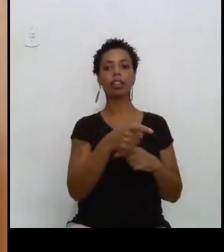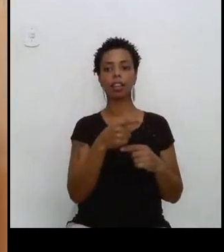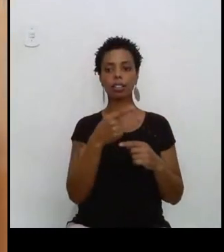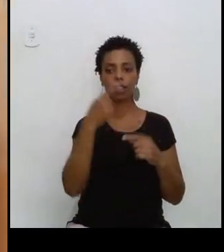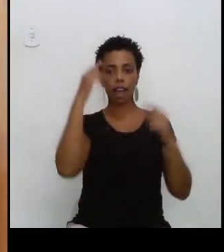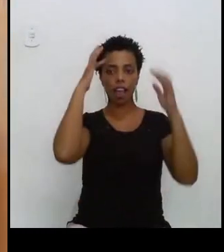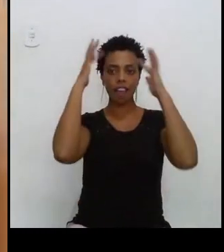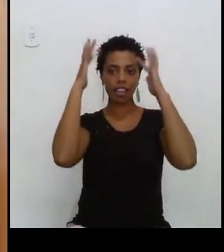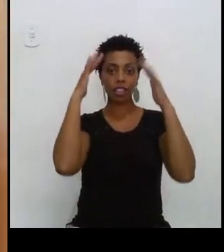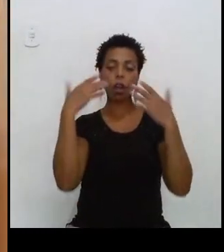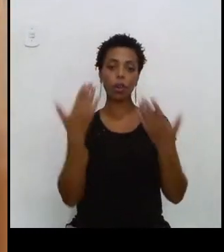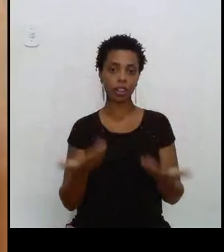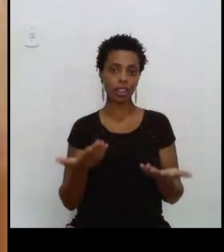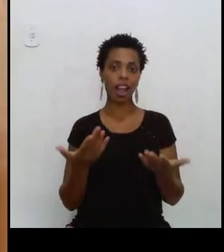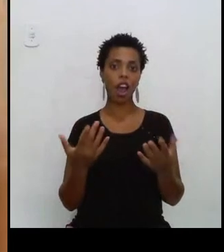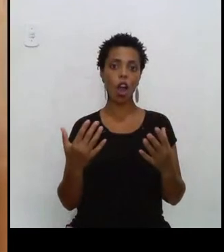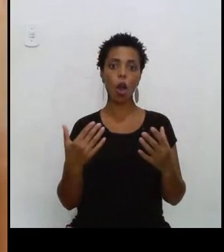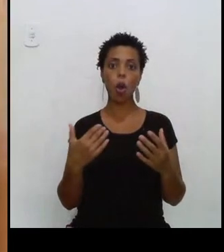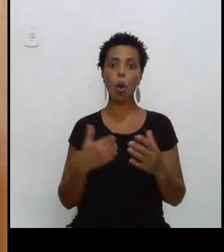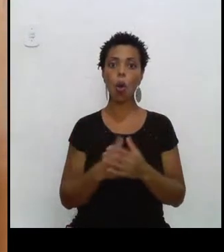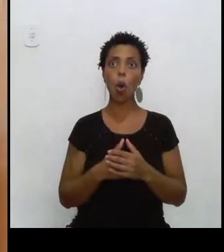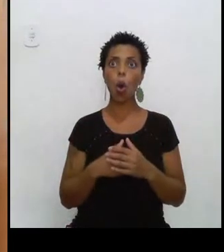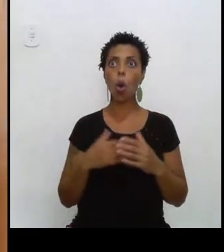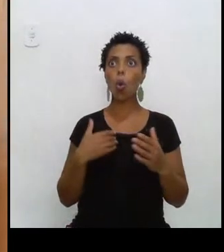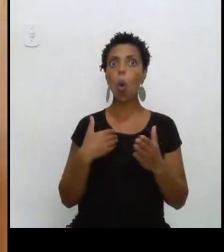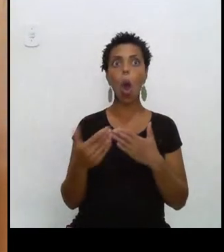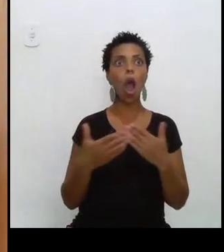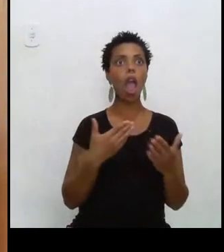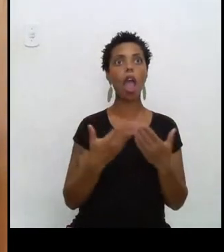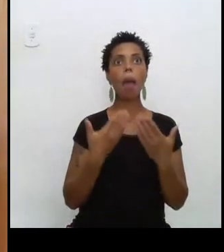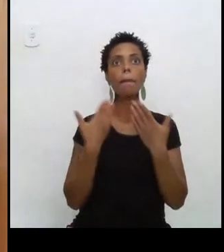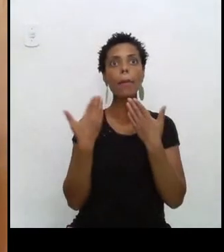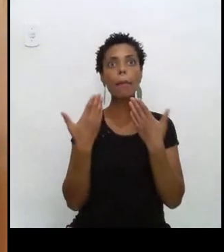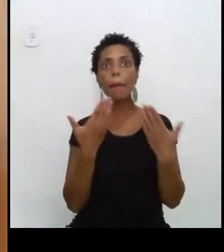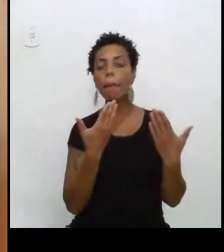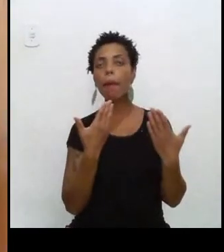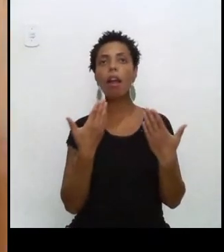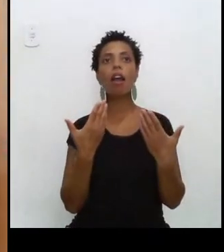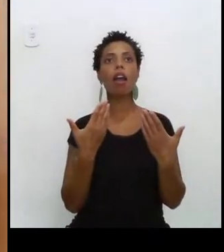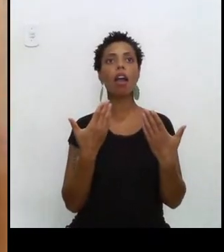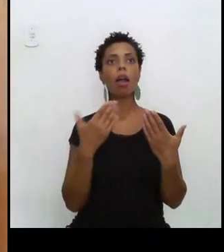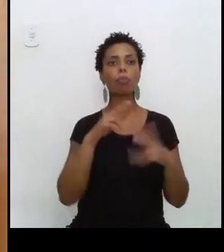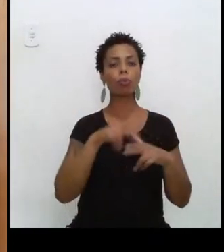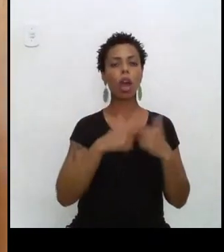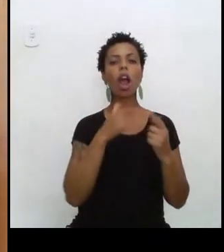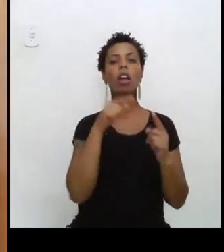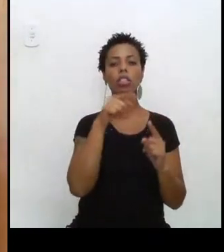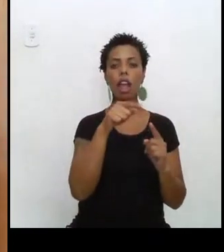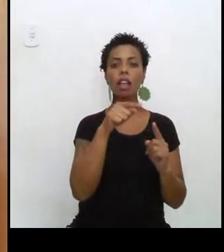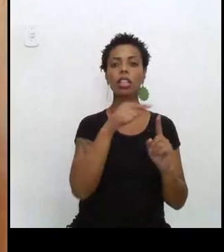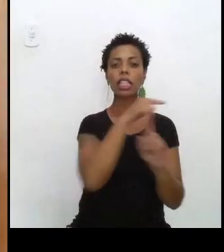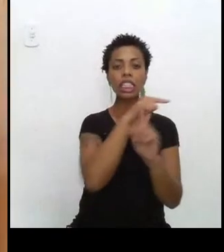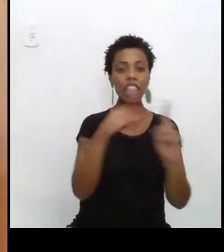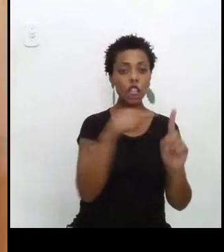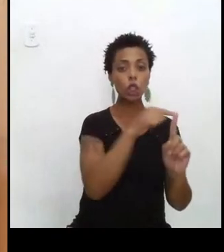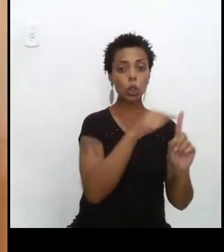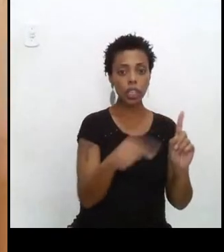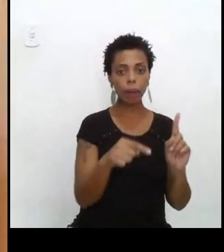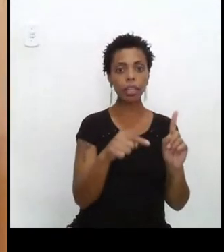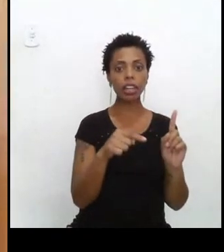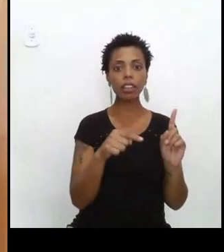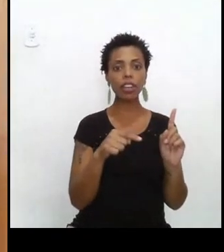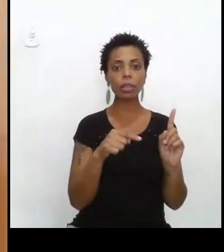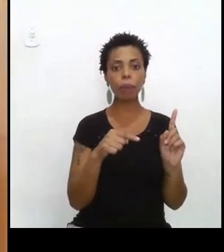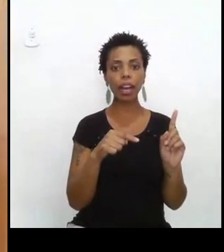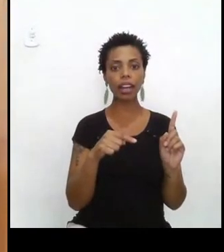agora para tu sem querer ganhar hum na terra ligar o ar menos ele